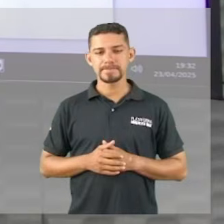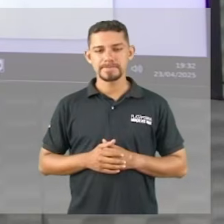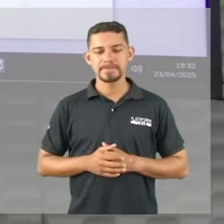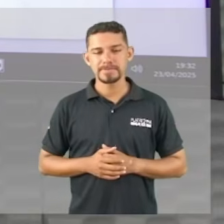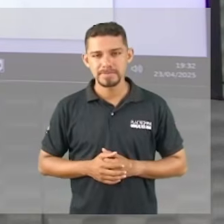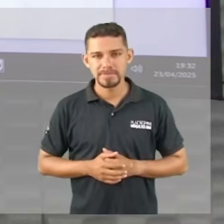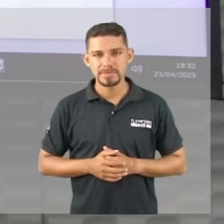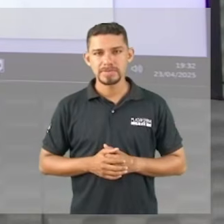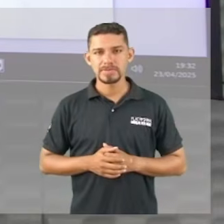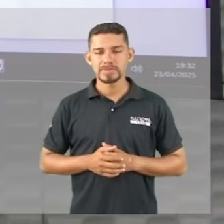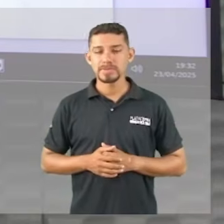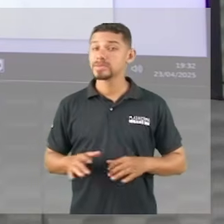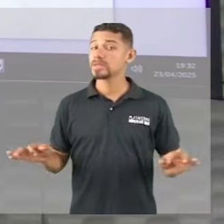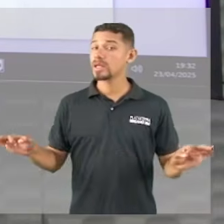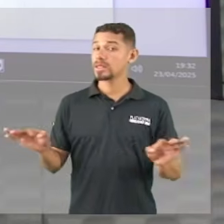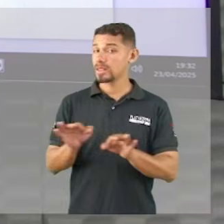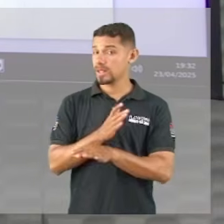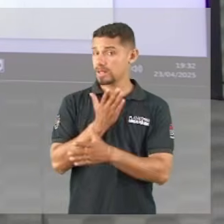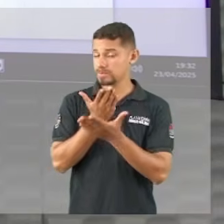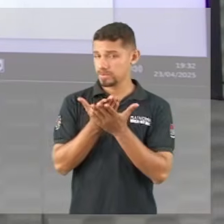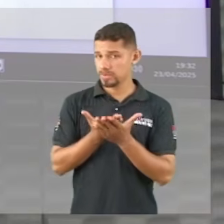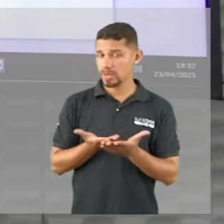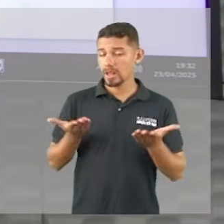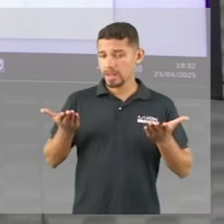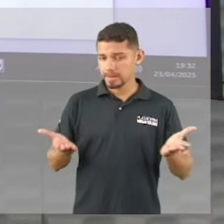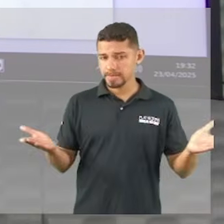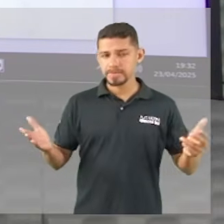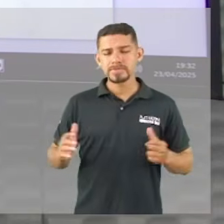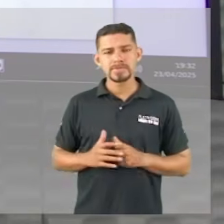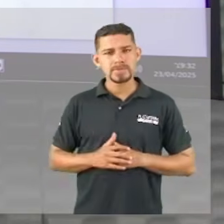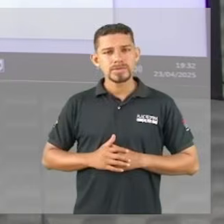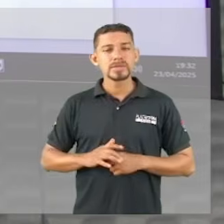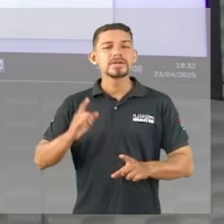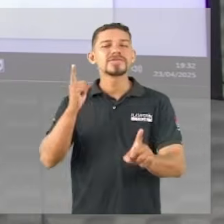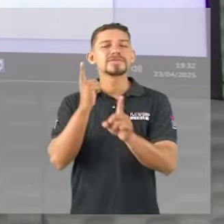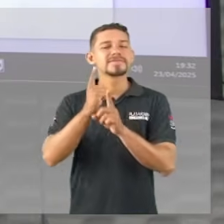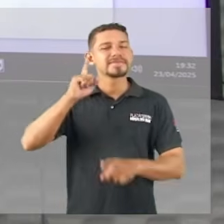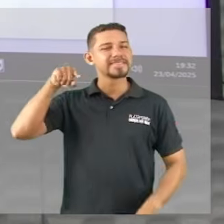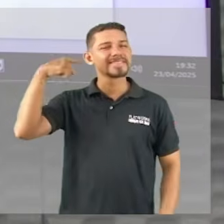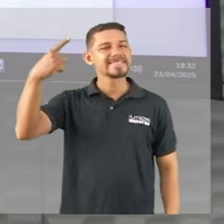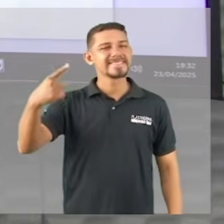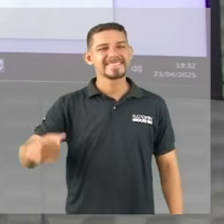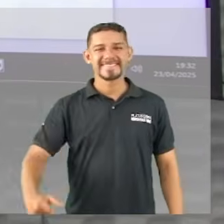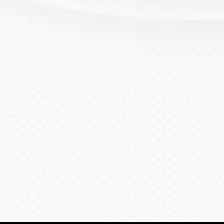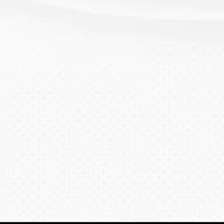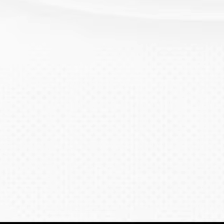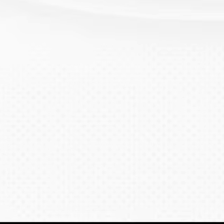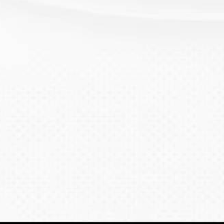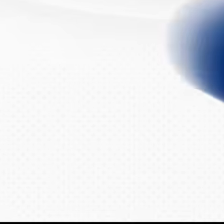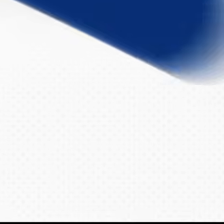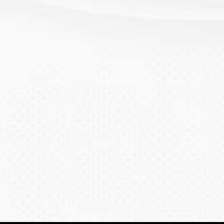estabelecidas. Então, a gente vai encerrar essa nossa aula aqui. Encontro vocês nas próximas aulas.